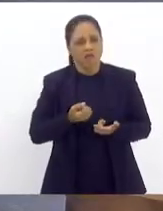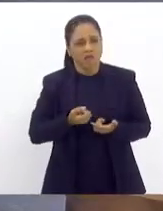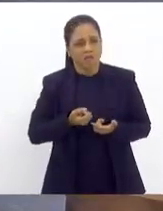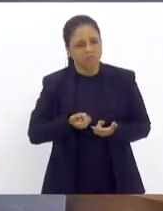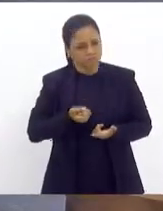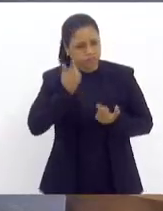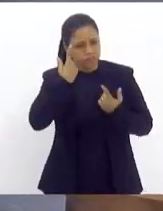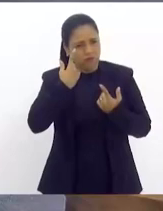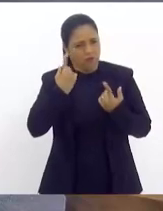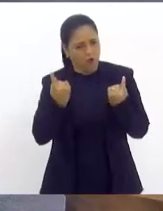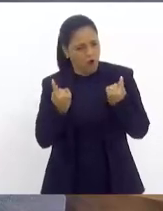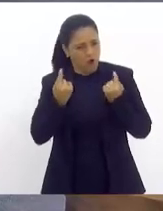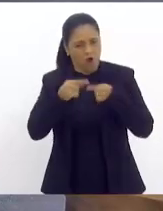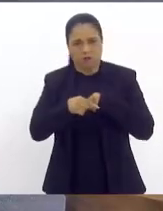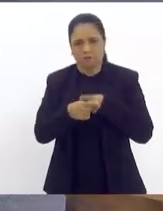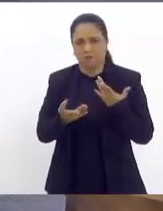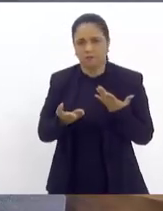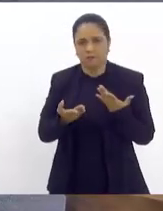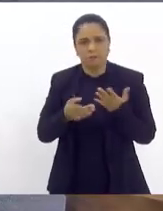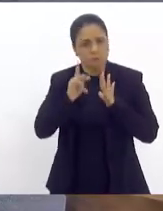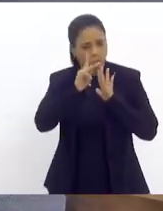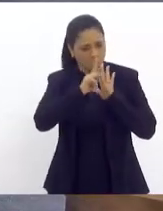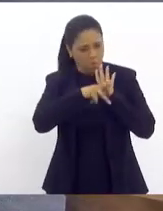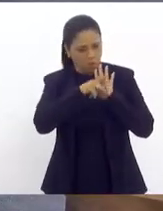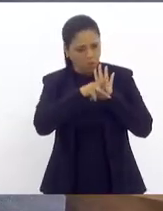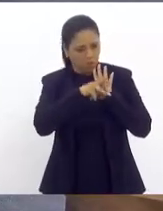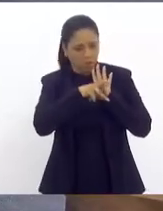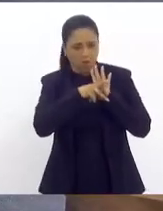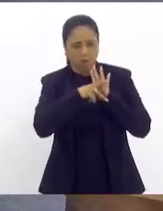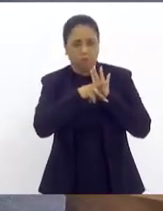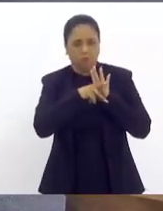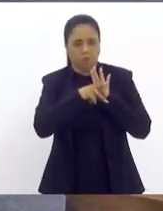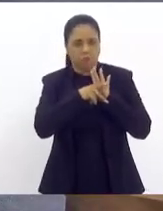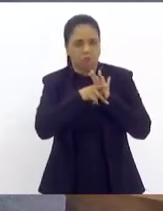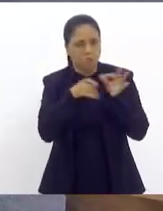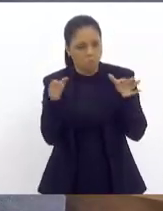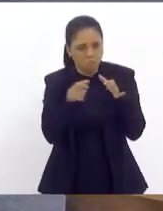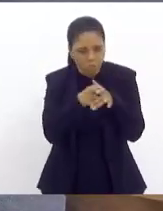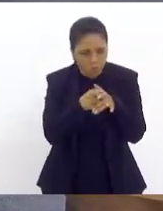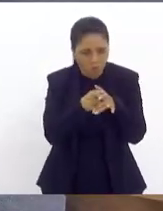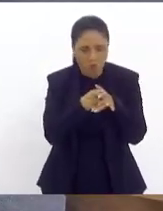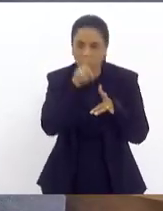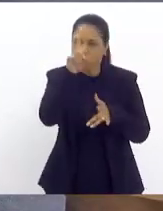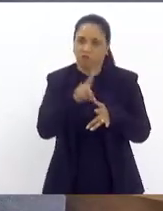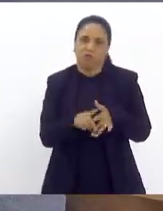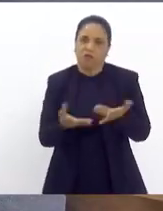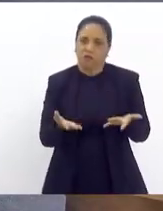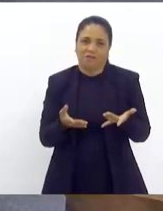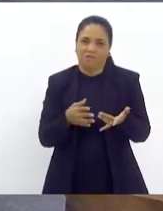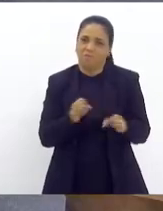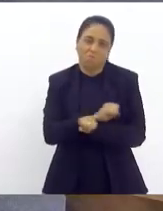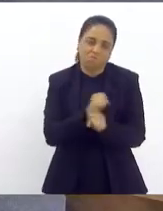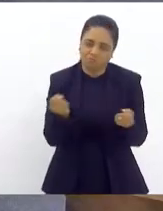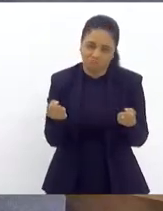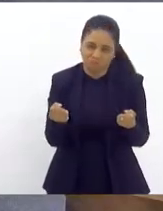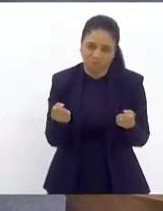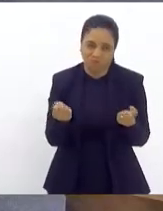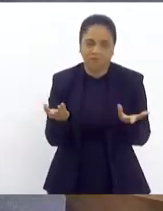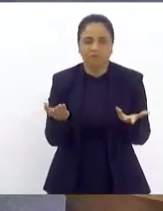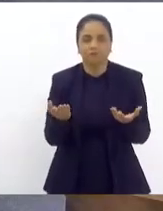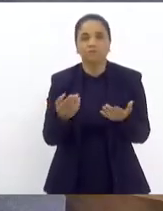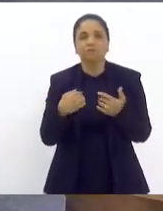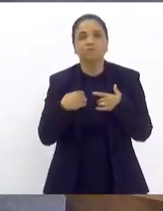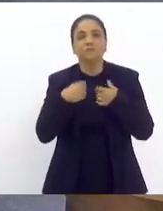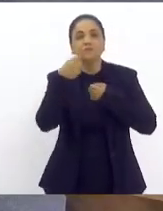o contrário né tinha um projeto de vossa excelência não fosse para ampliar a cidadania o direito a própria existência eu queria